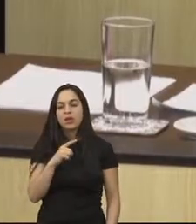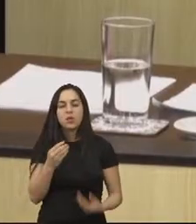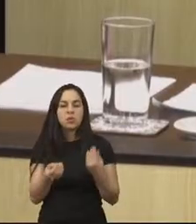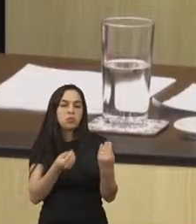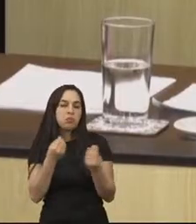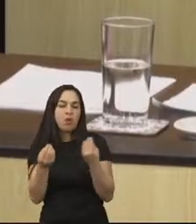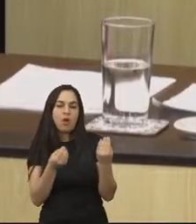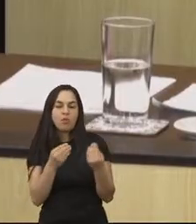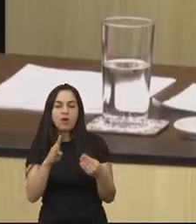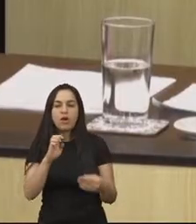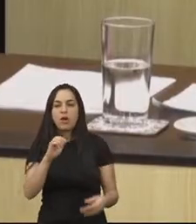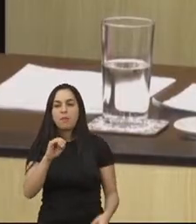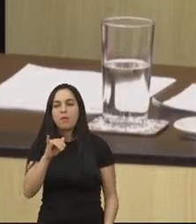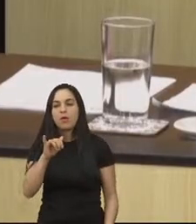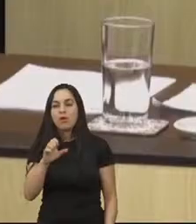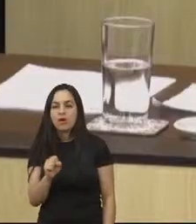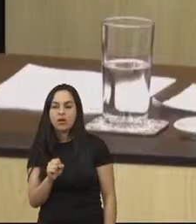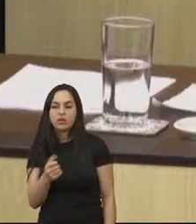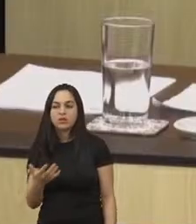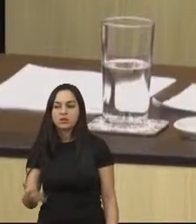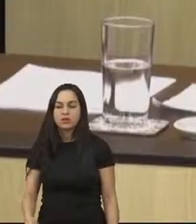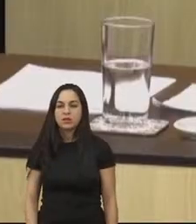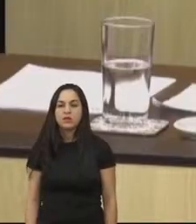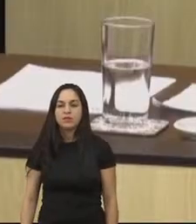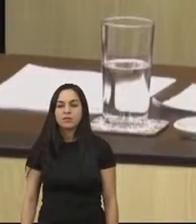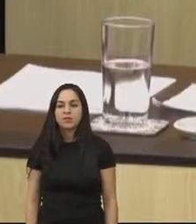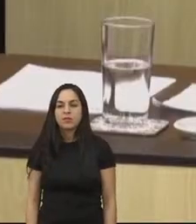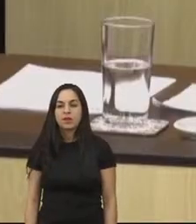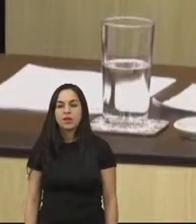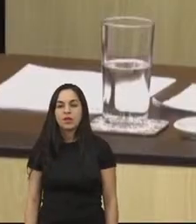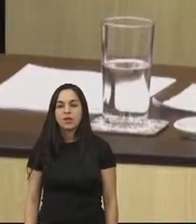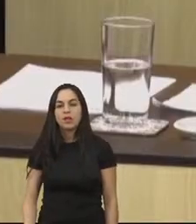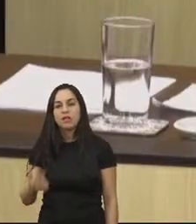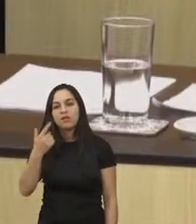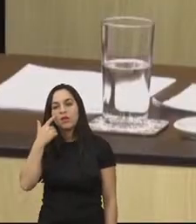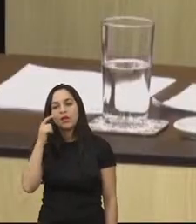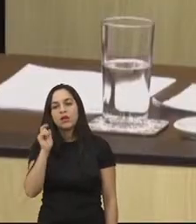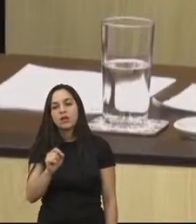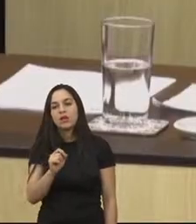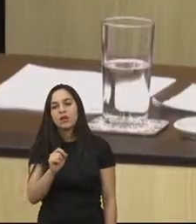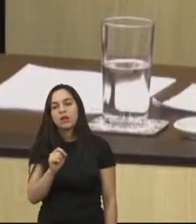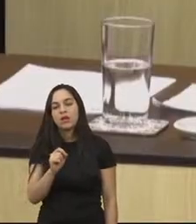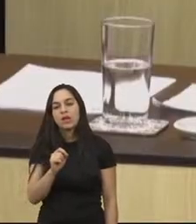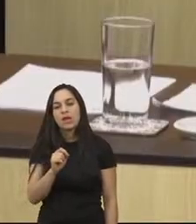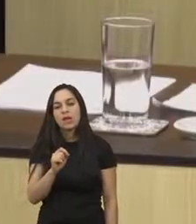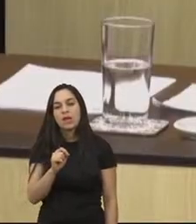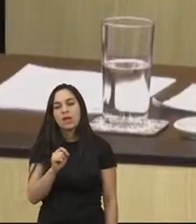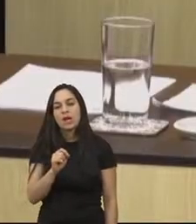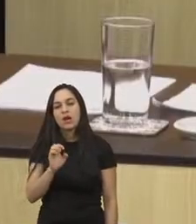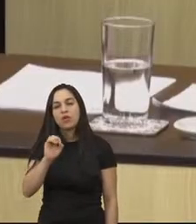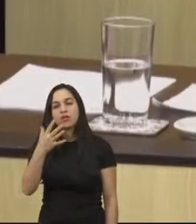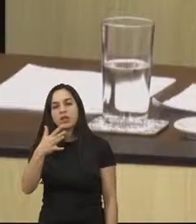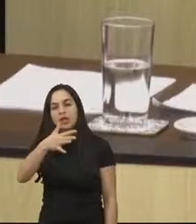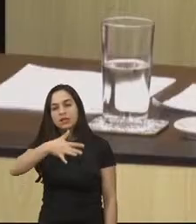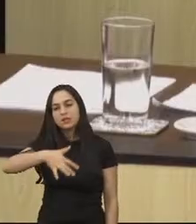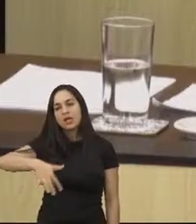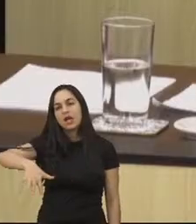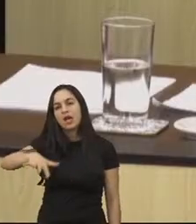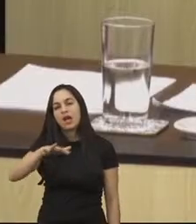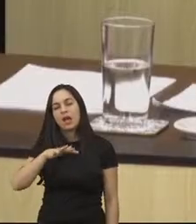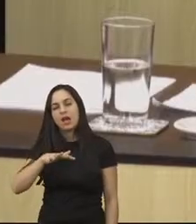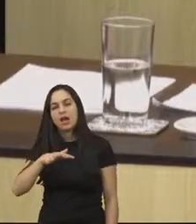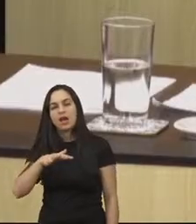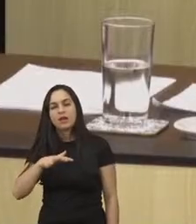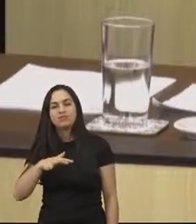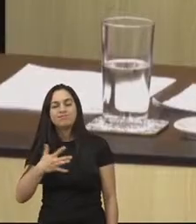boias, entre outras. No entanto, a hipótese atual é que a sobrecorrente que ocorre na área esteja